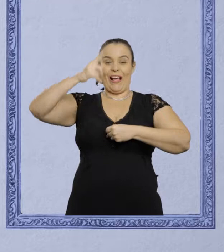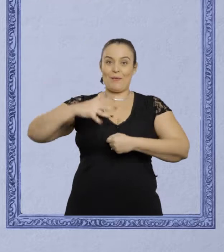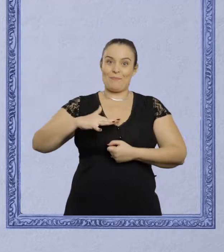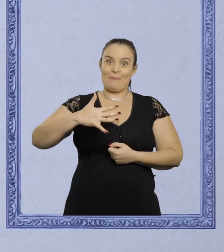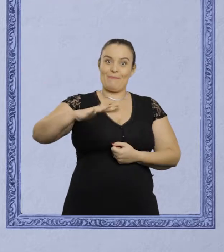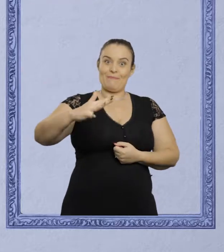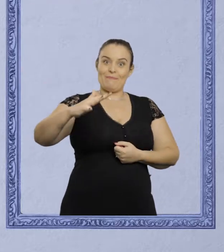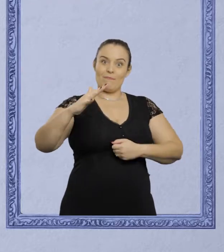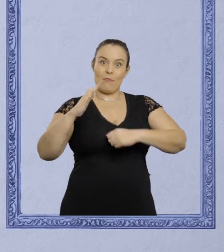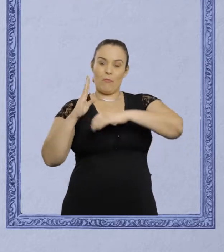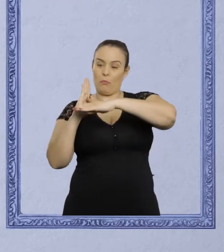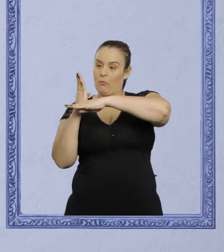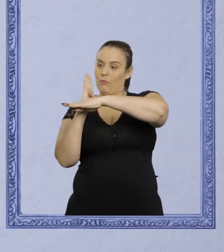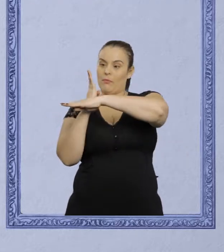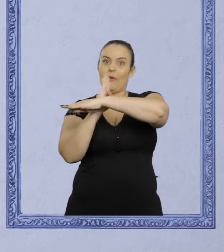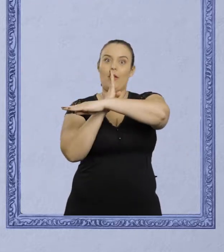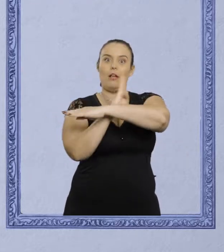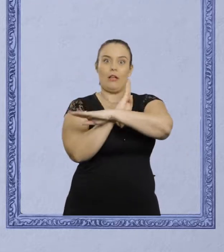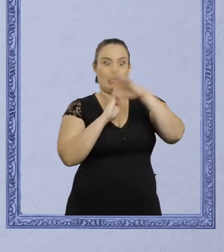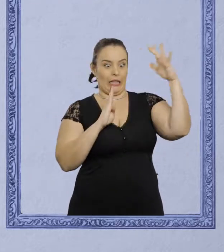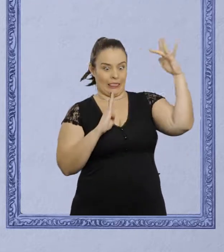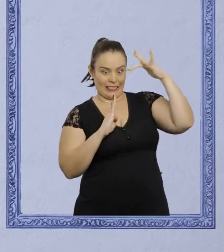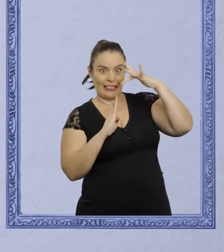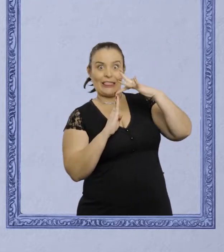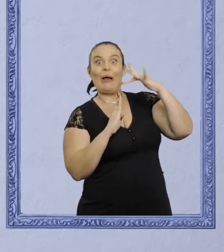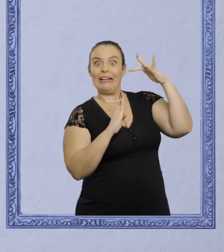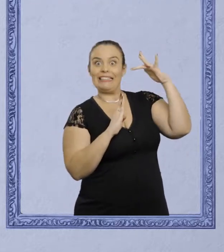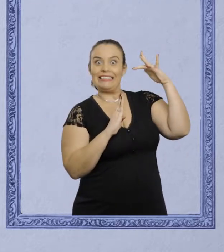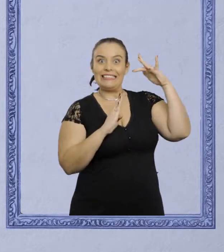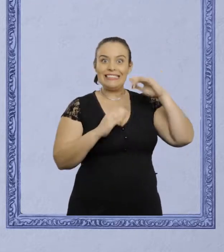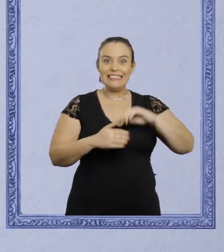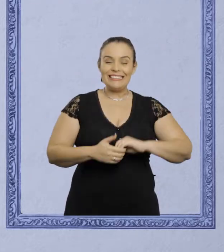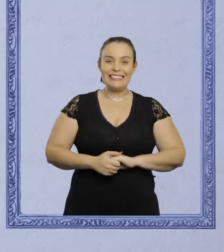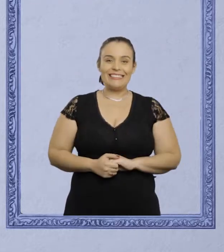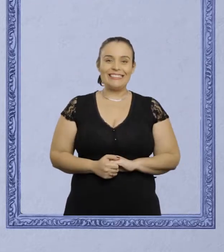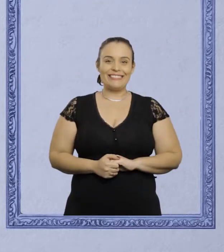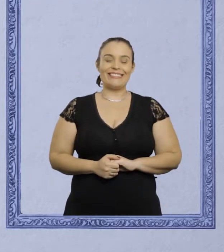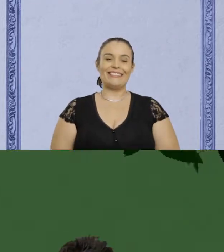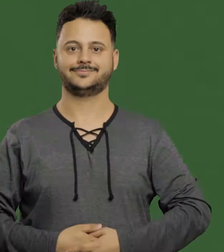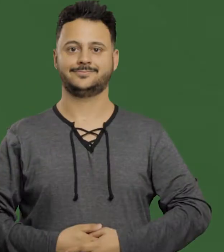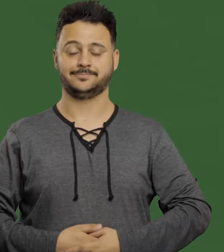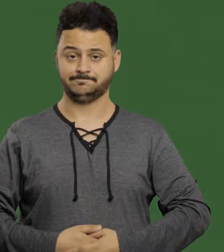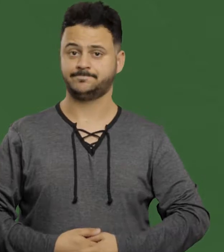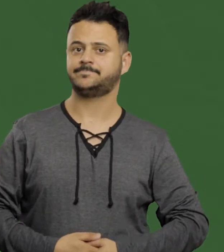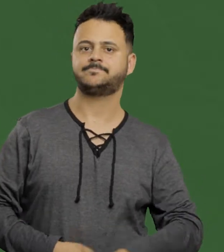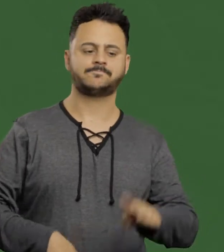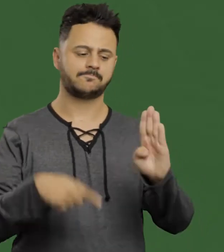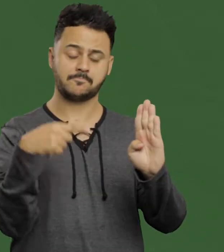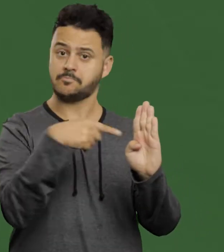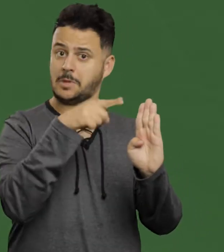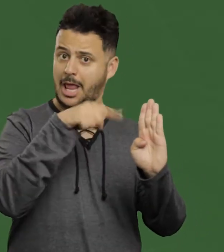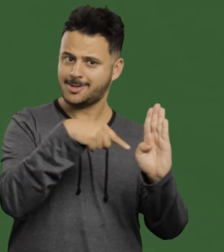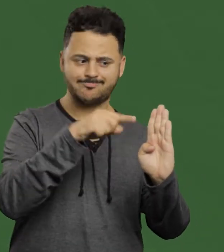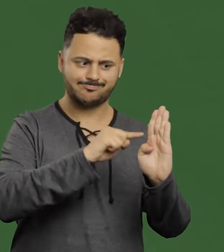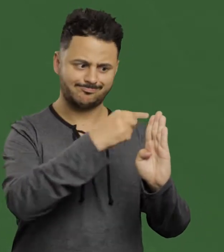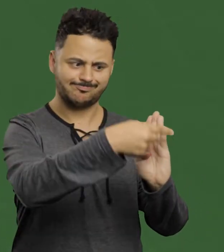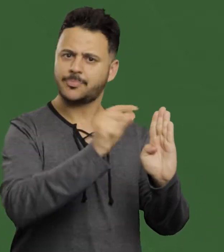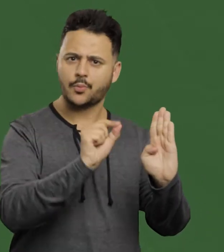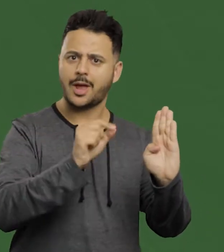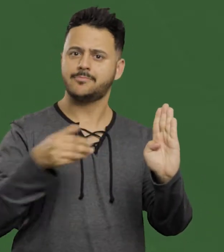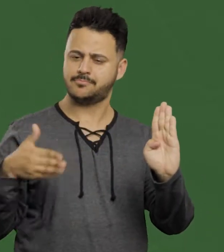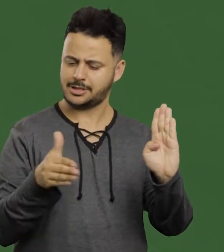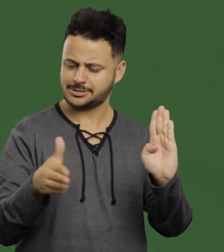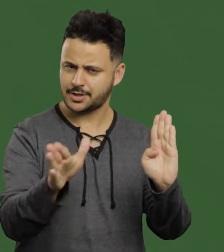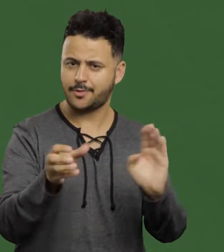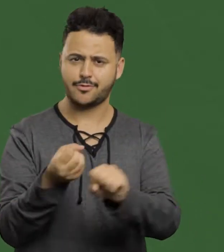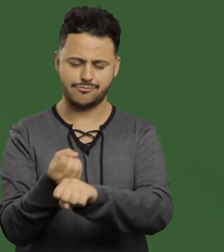bem perto da água. Ele até tocava as barbatanas dos tubarões. Barbatanas. Partes do corpo